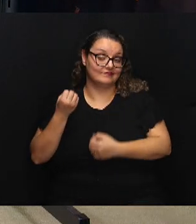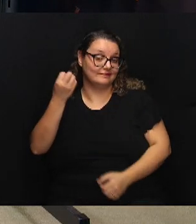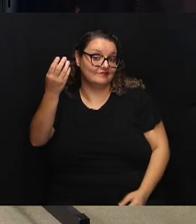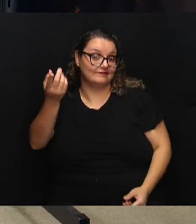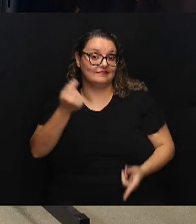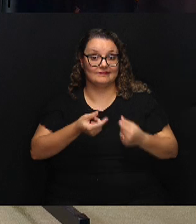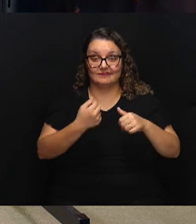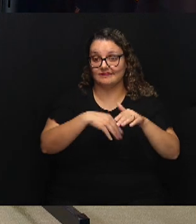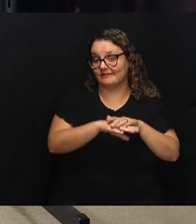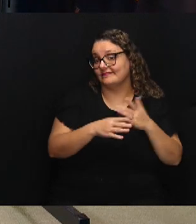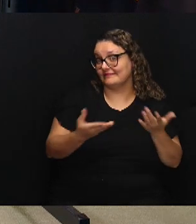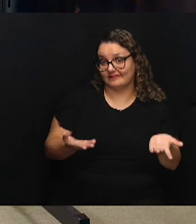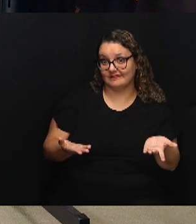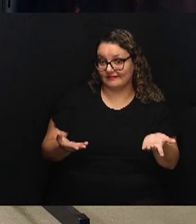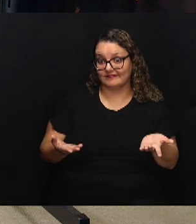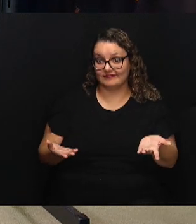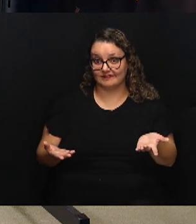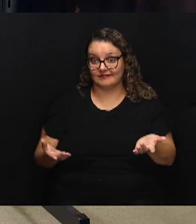ter